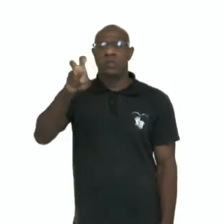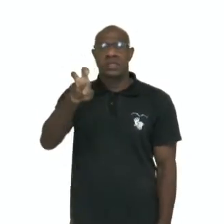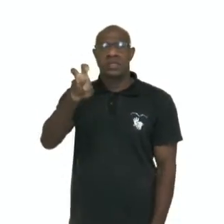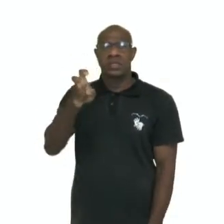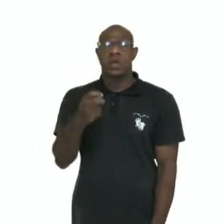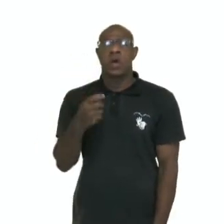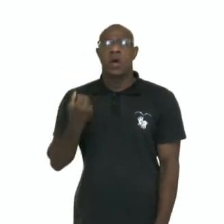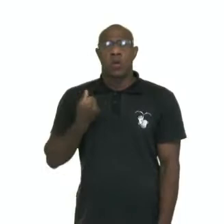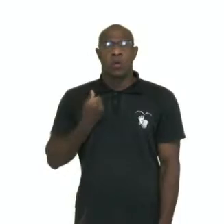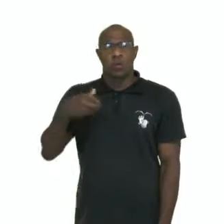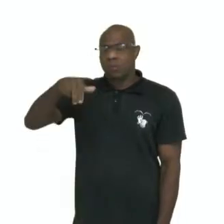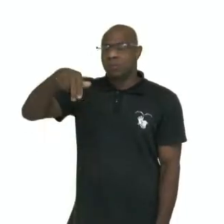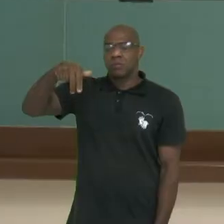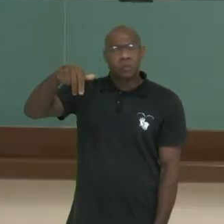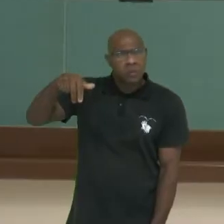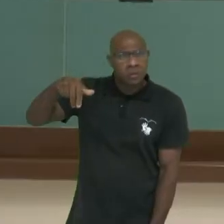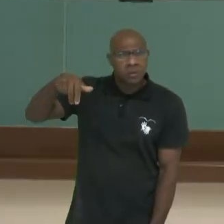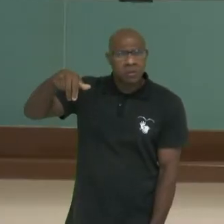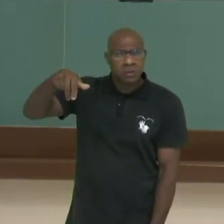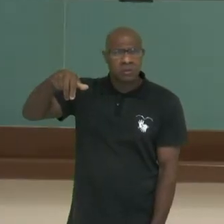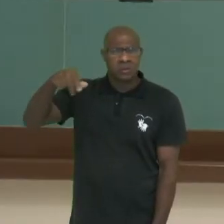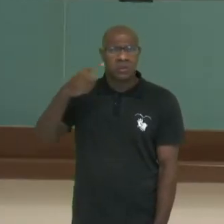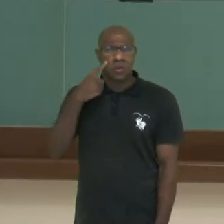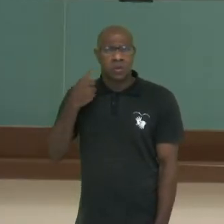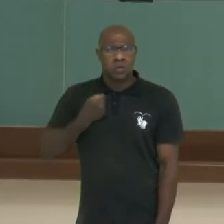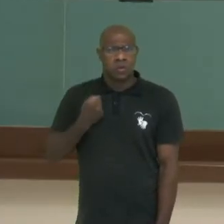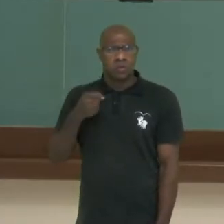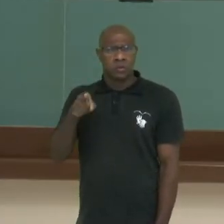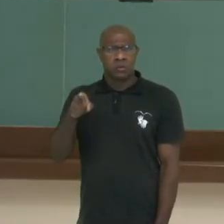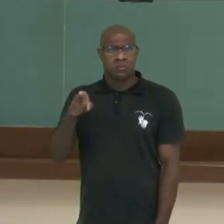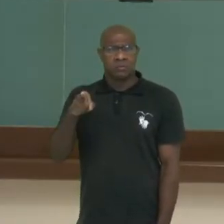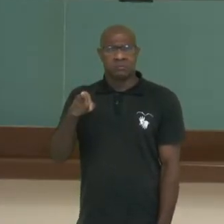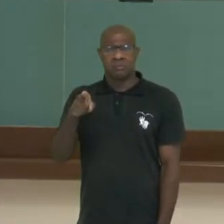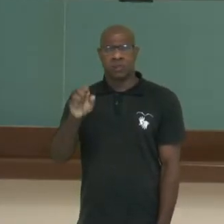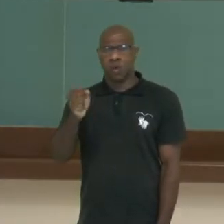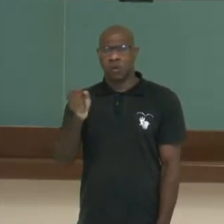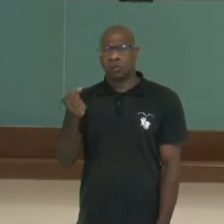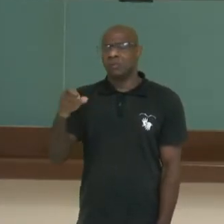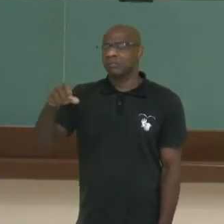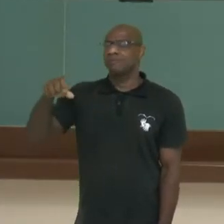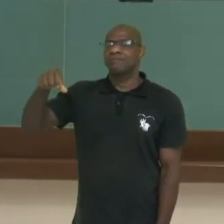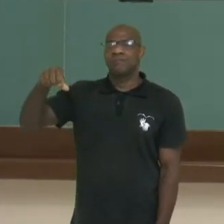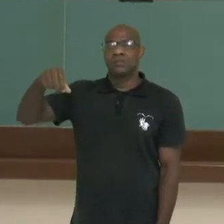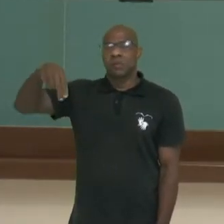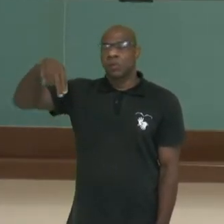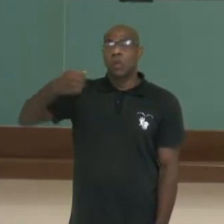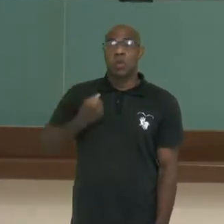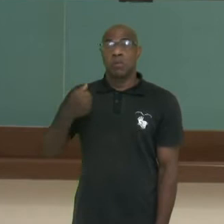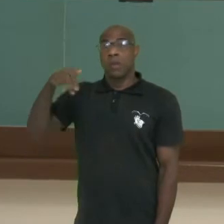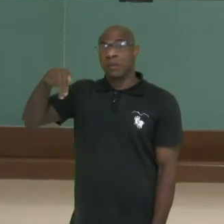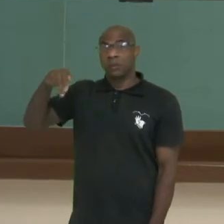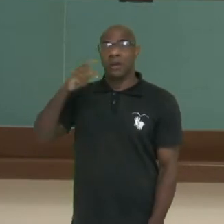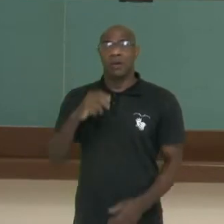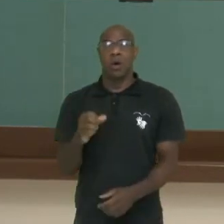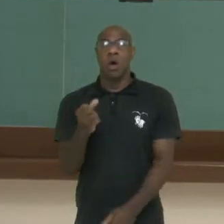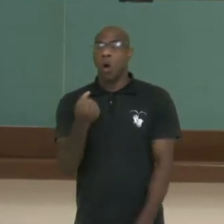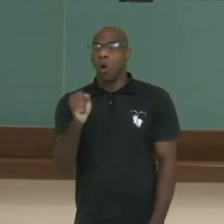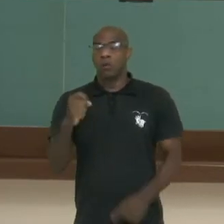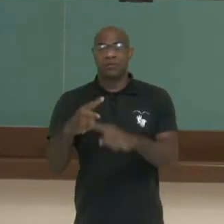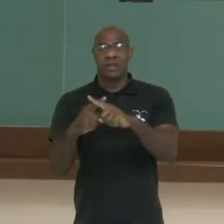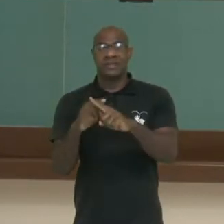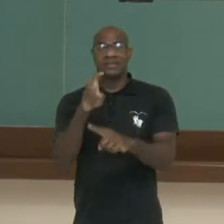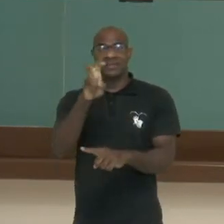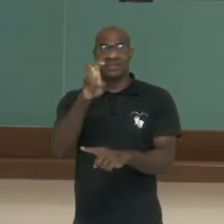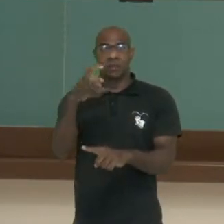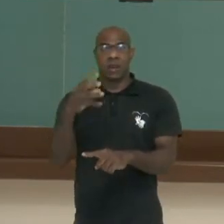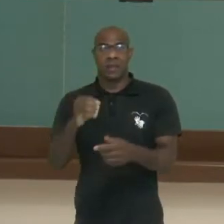O que a gente faz? A gente faz a multiplicaçãozinha normal, não é verdade? 8 vezes 5, que a gente tem ali, que é 40.